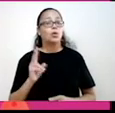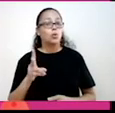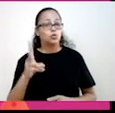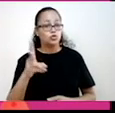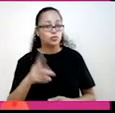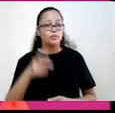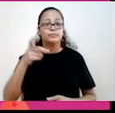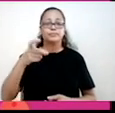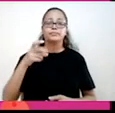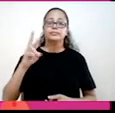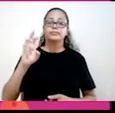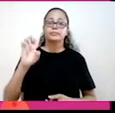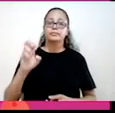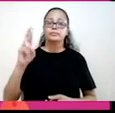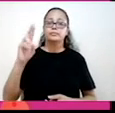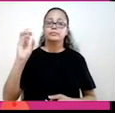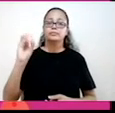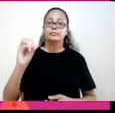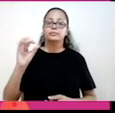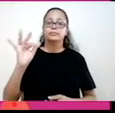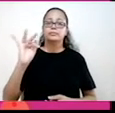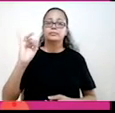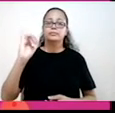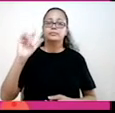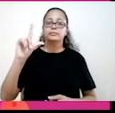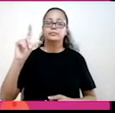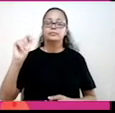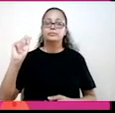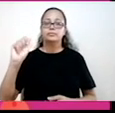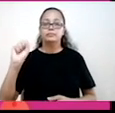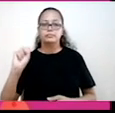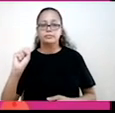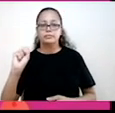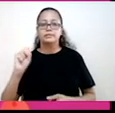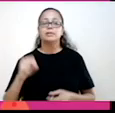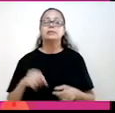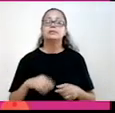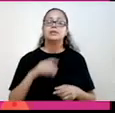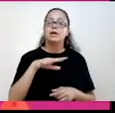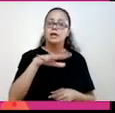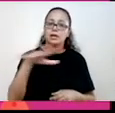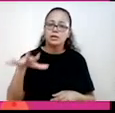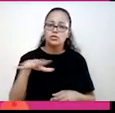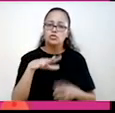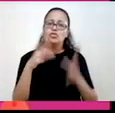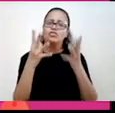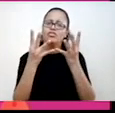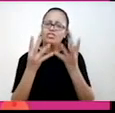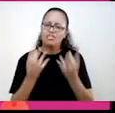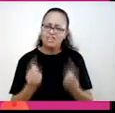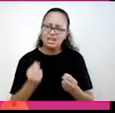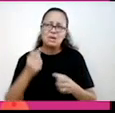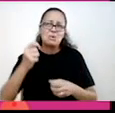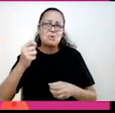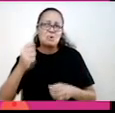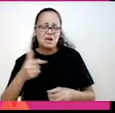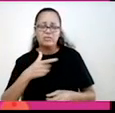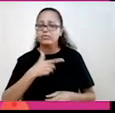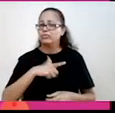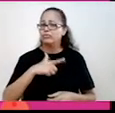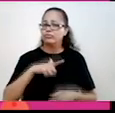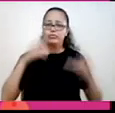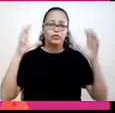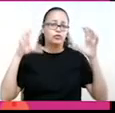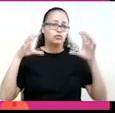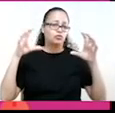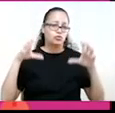Continuando, as xerófilas. Então as xerófilas são plantas de regiões áridas, né, regiões secas, né, que não se chove muito, a pluviosidade também é baixa.